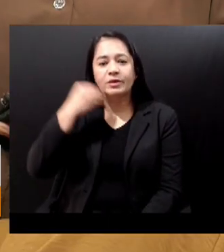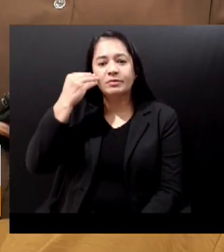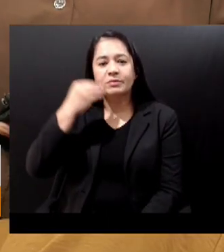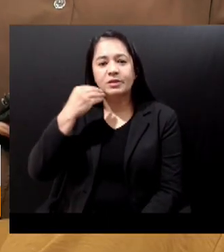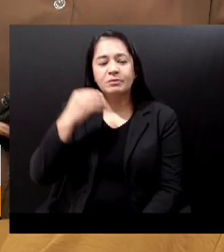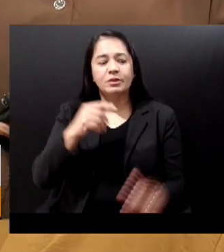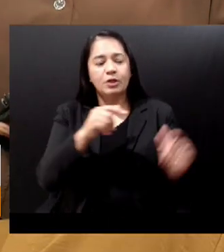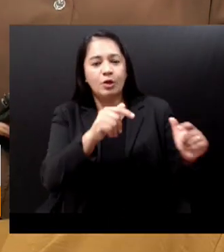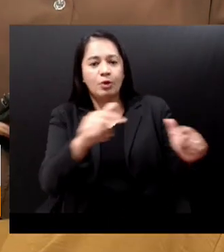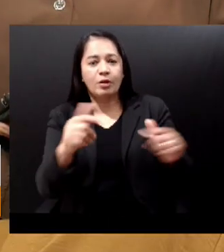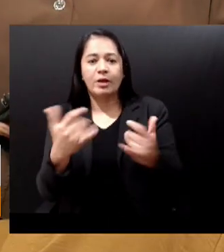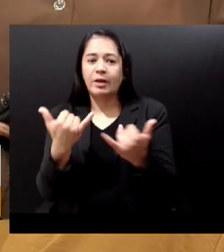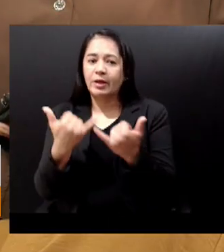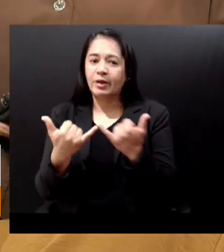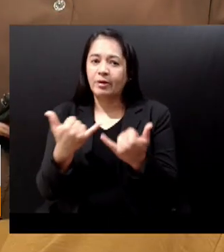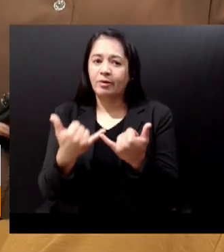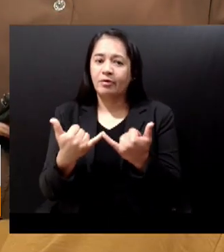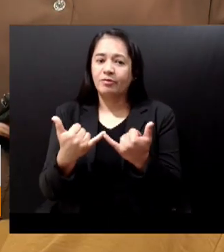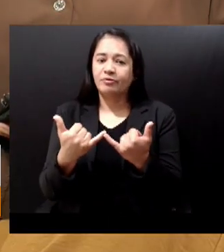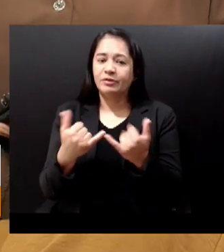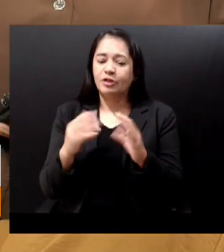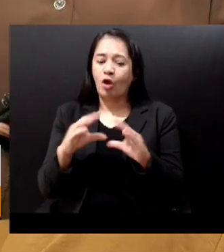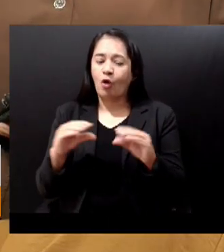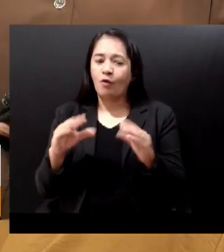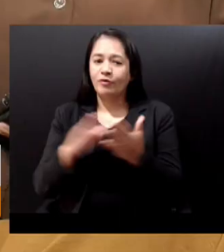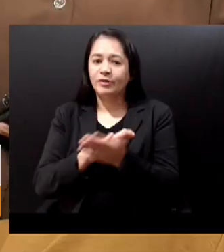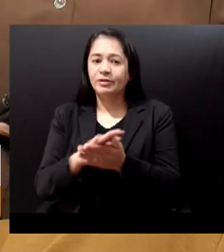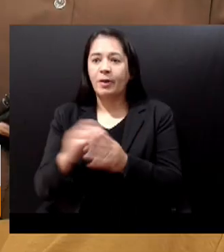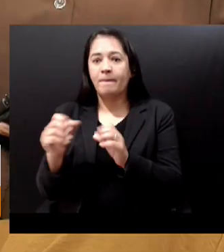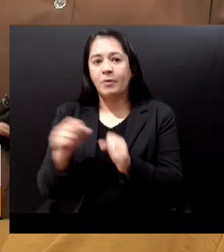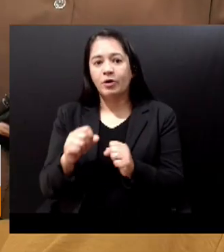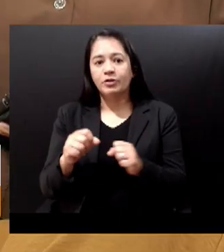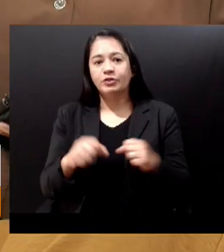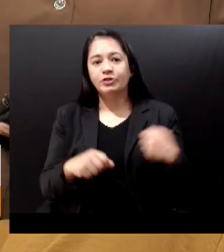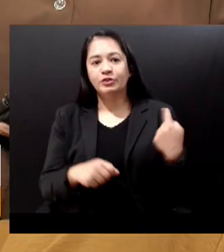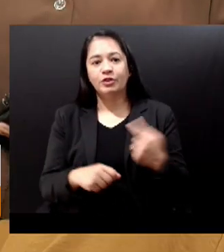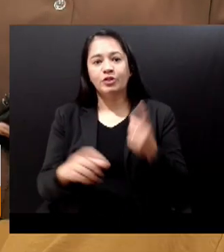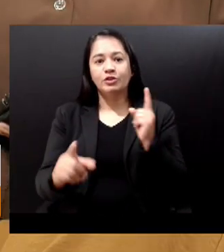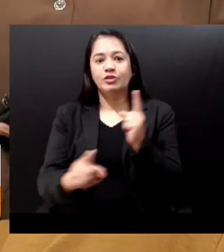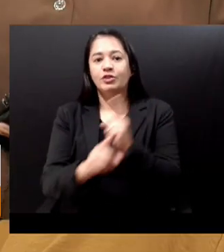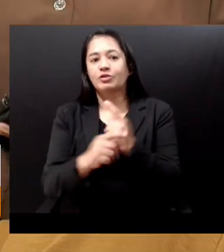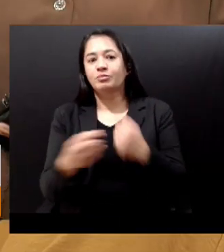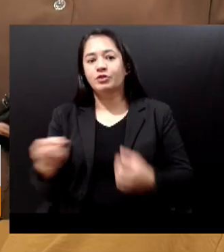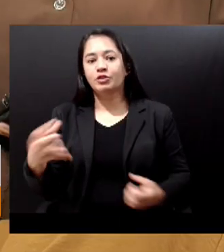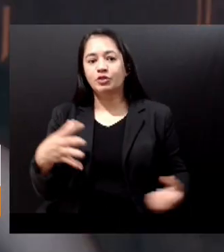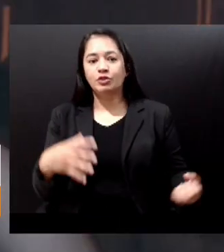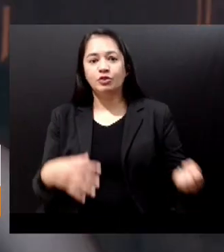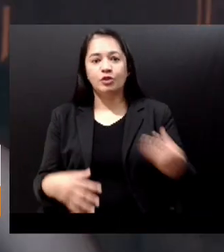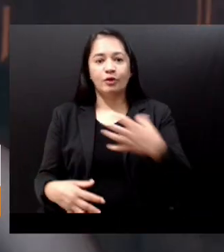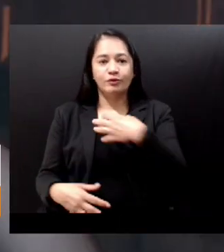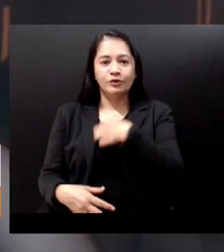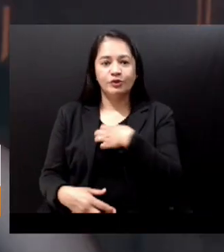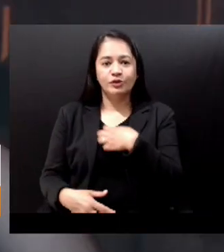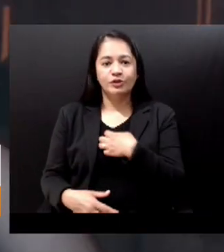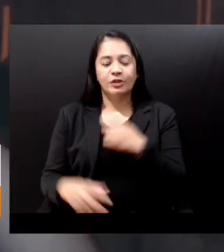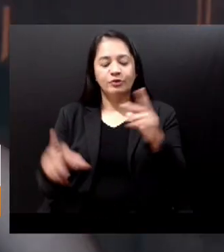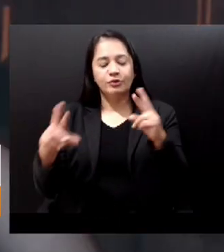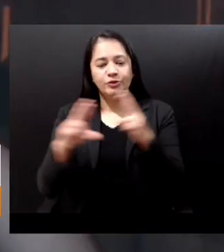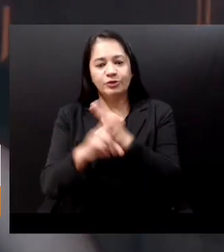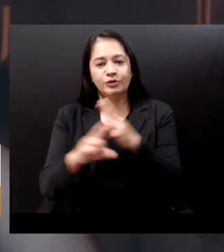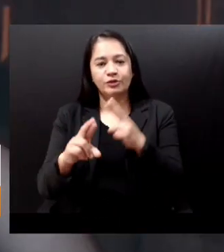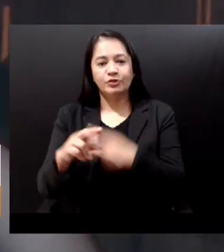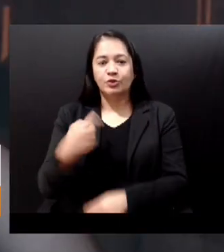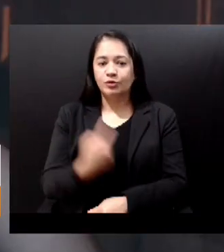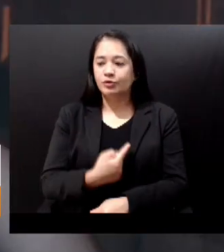de desconforto, pode nos levar a descobrir novas faces e novos jeitos de se relacionar com a gente, com os